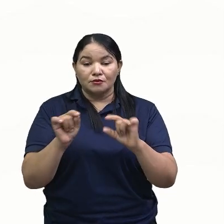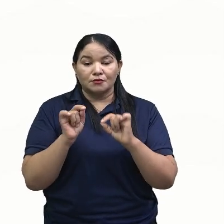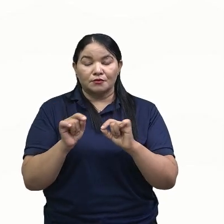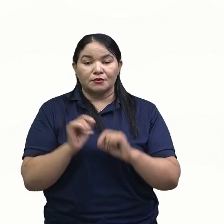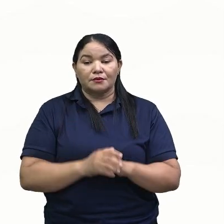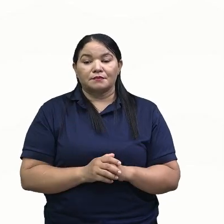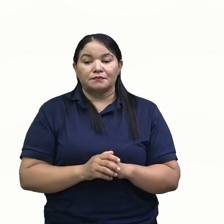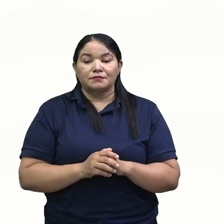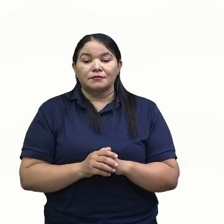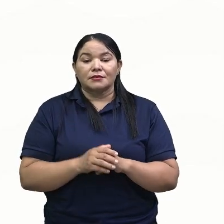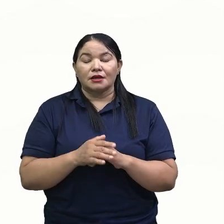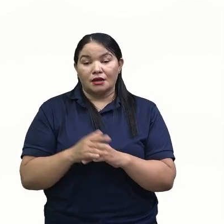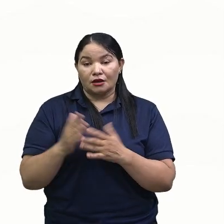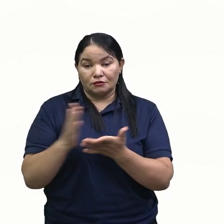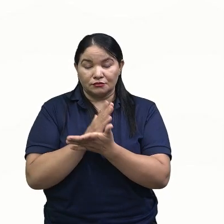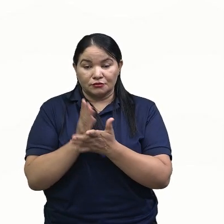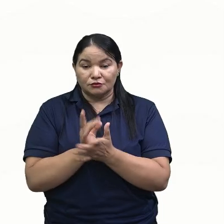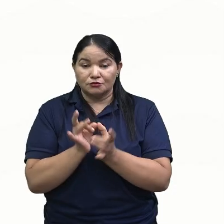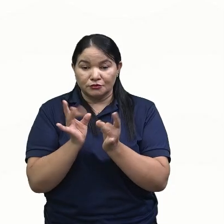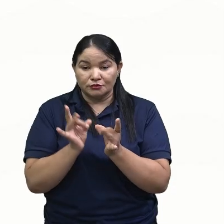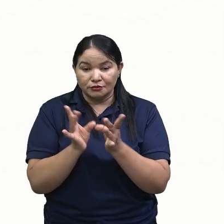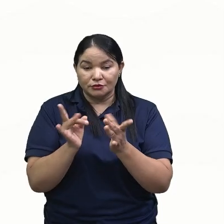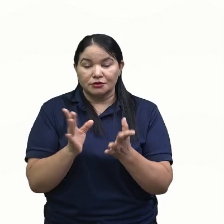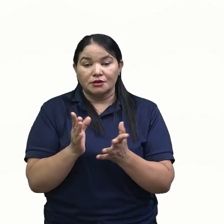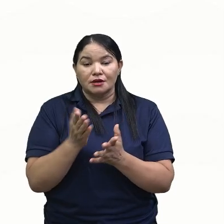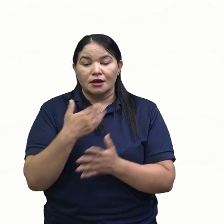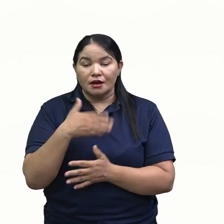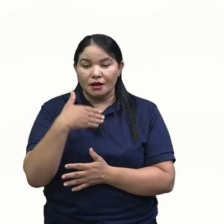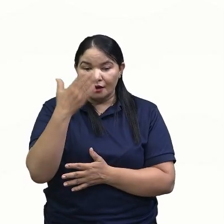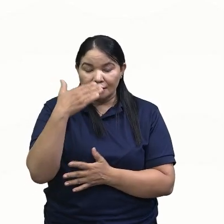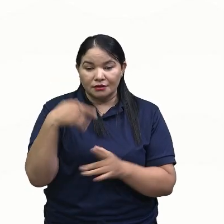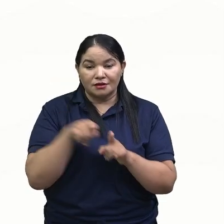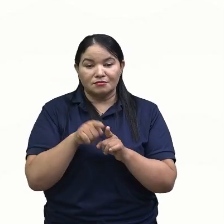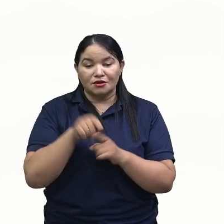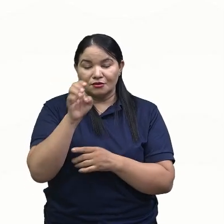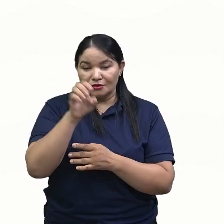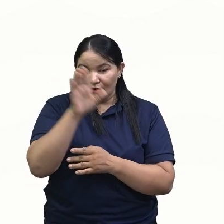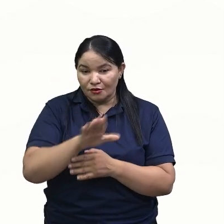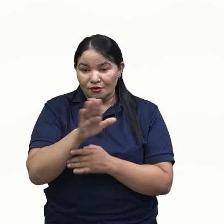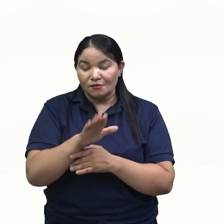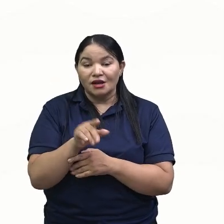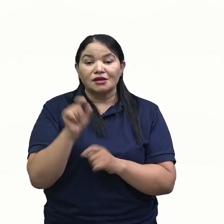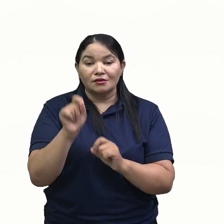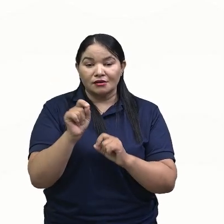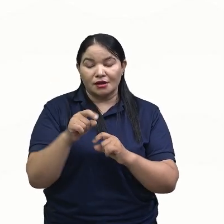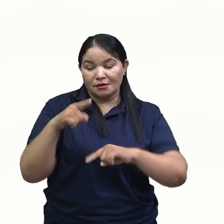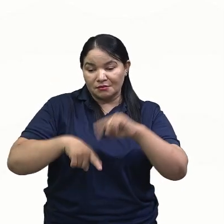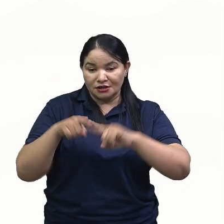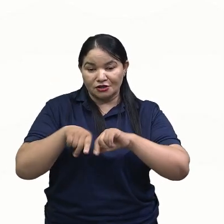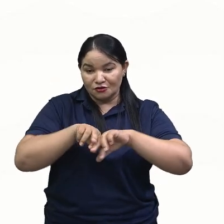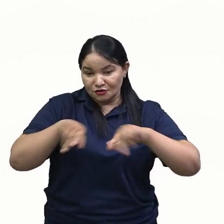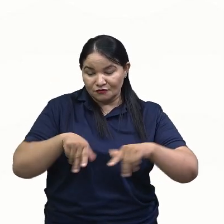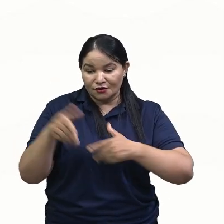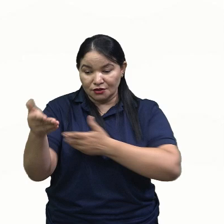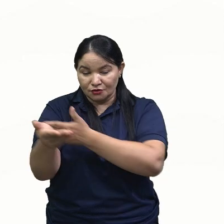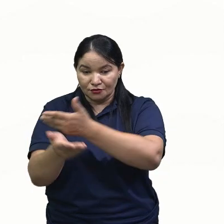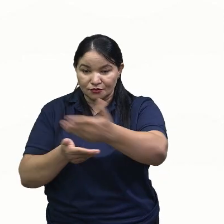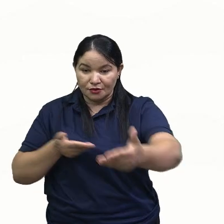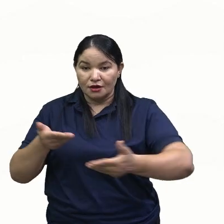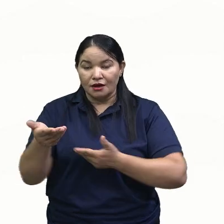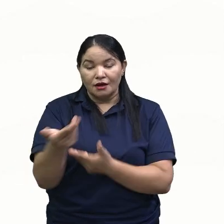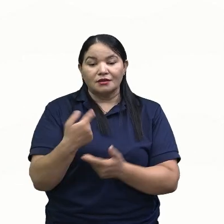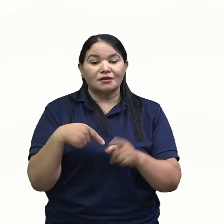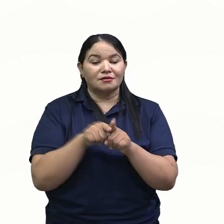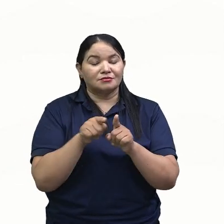interculturalidade? Comerciantes árabes, europeus e asiáticos, eles trocavam produtos e